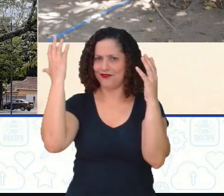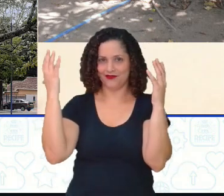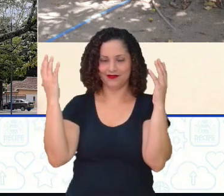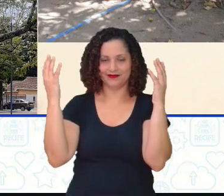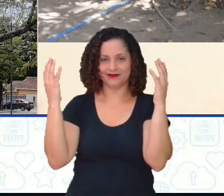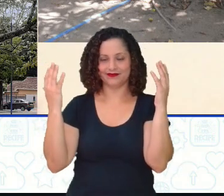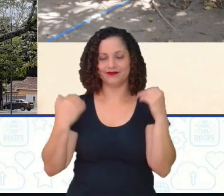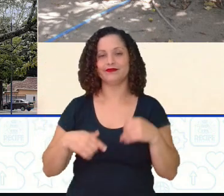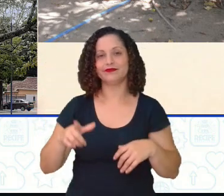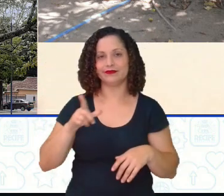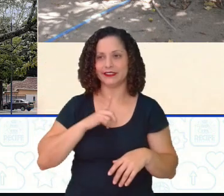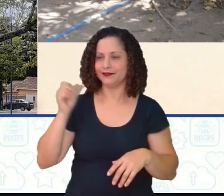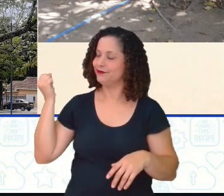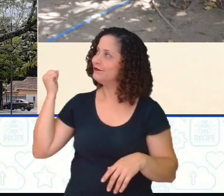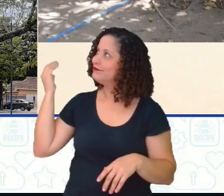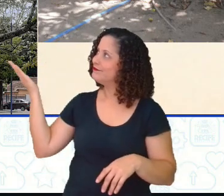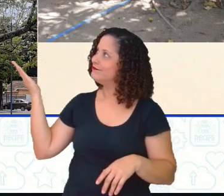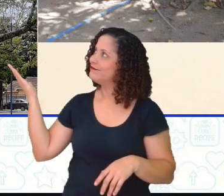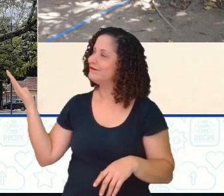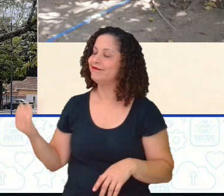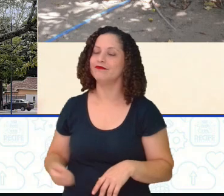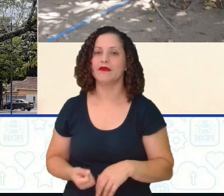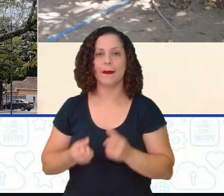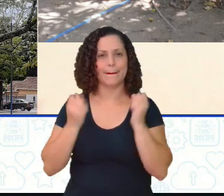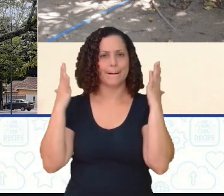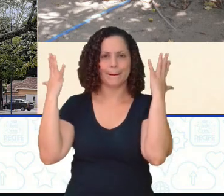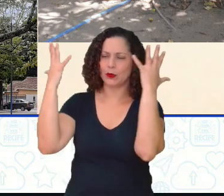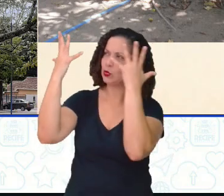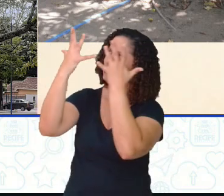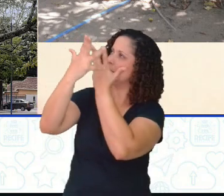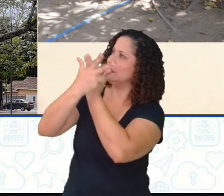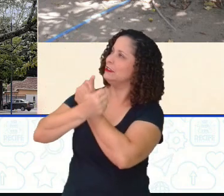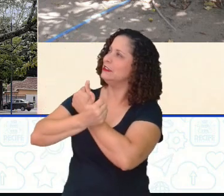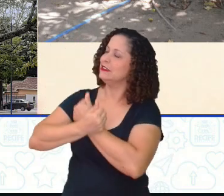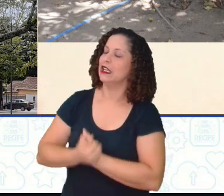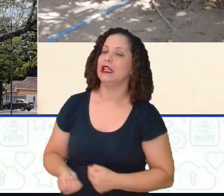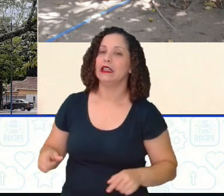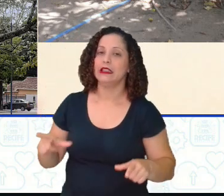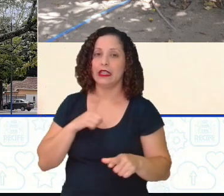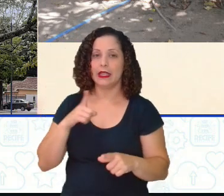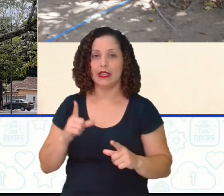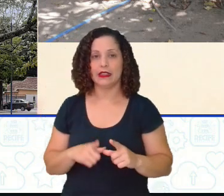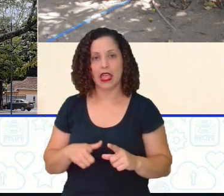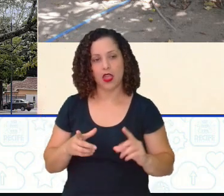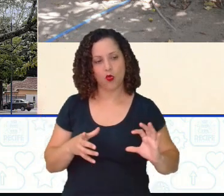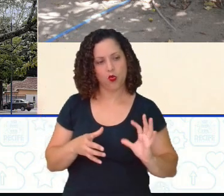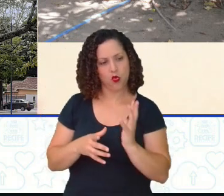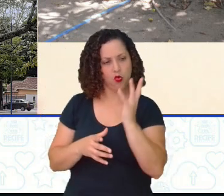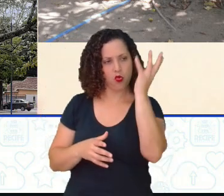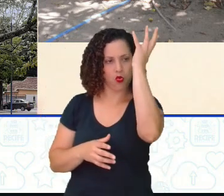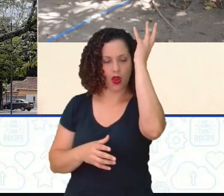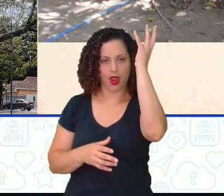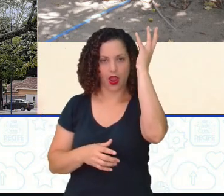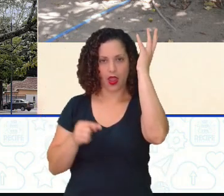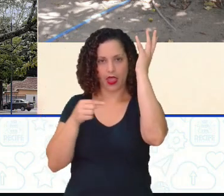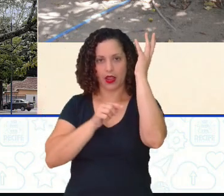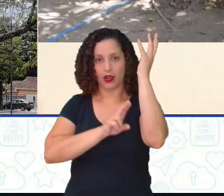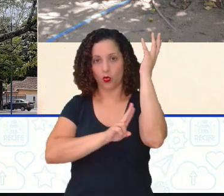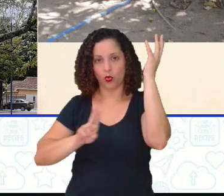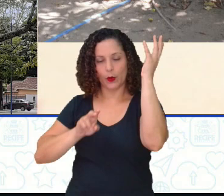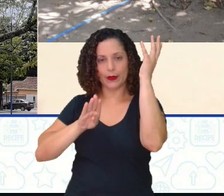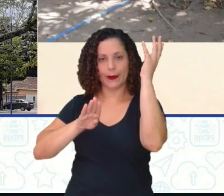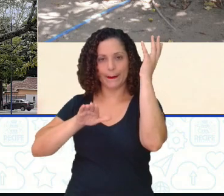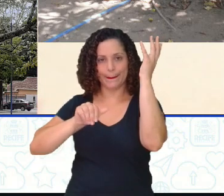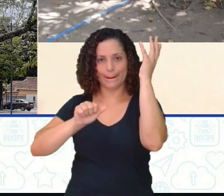Mata Atlântica, essa árvore aí bem exuberante, que está num período de poucas folhas, é um baobá. Né?